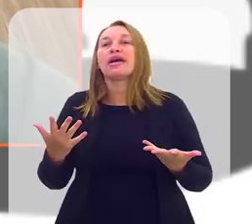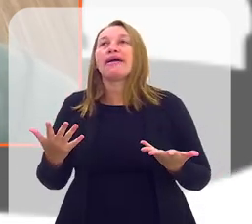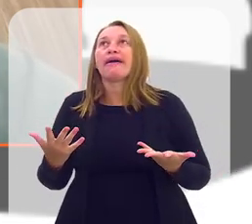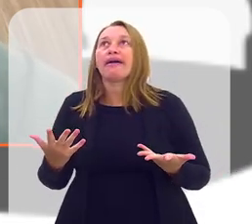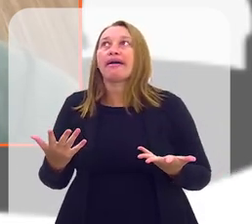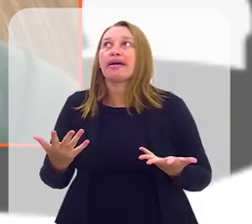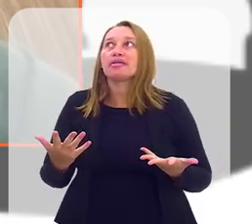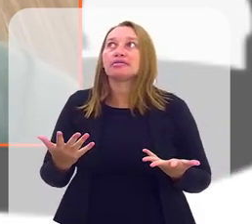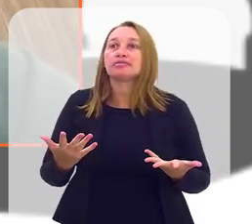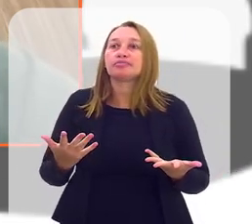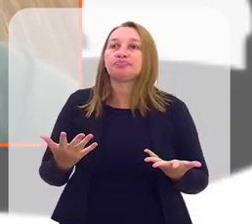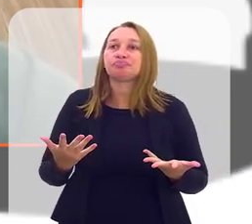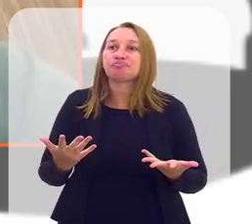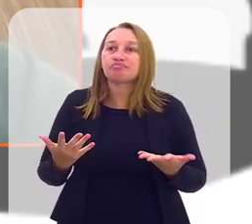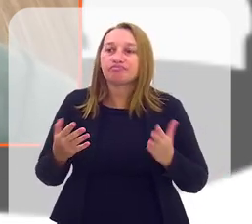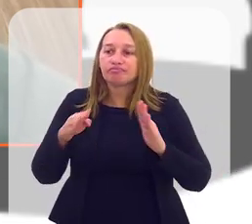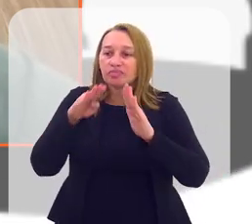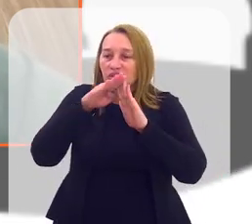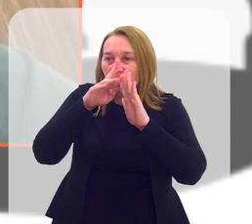que vão